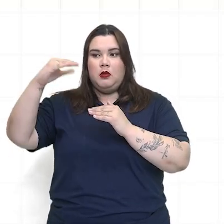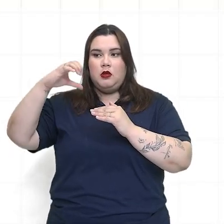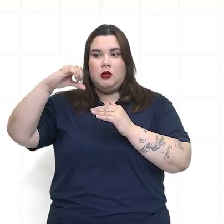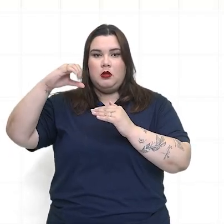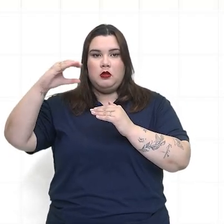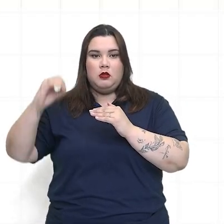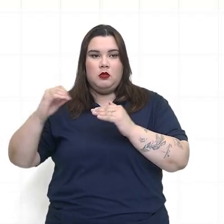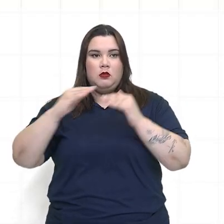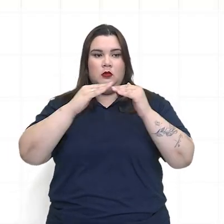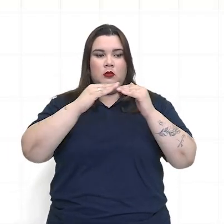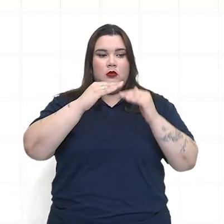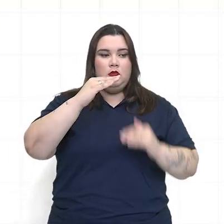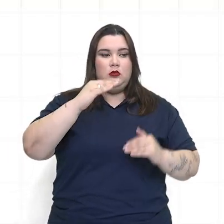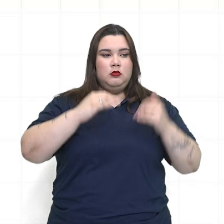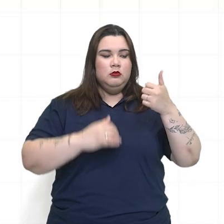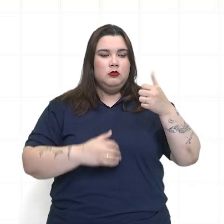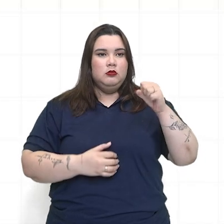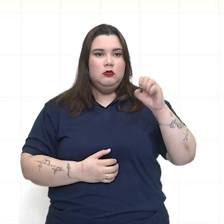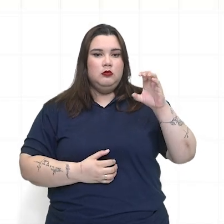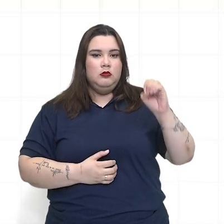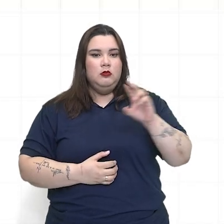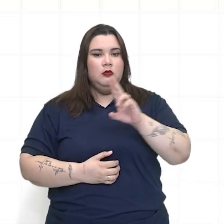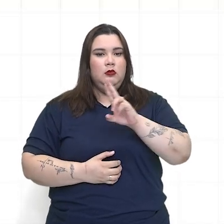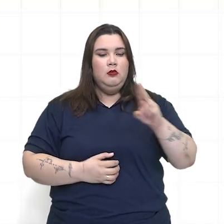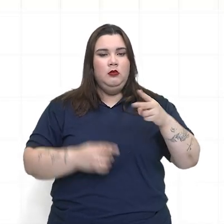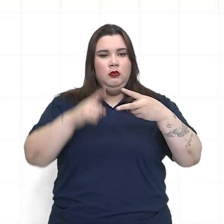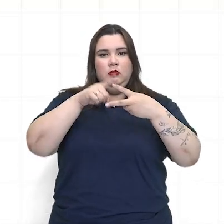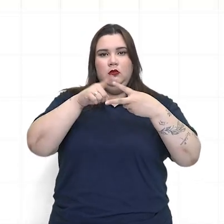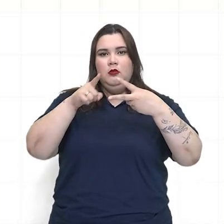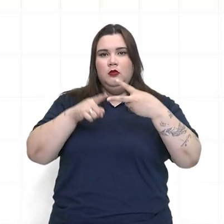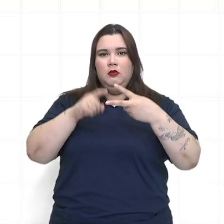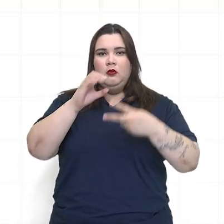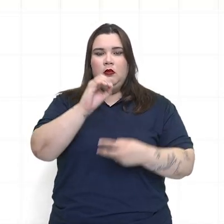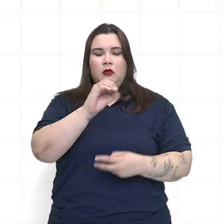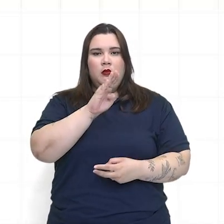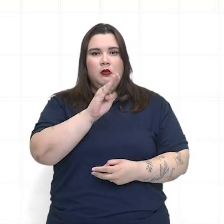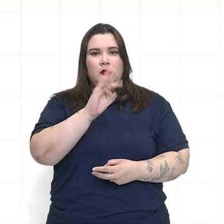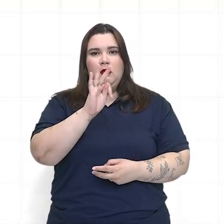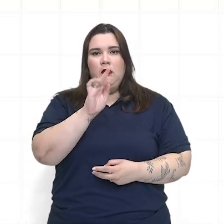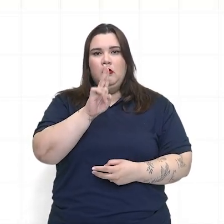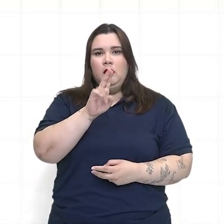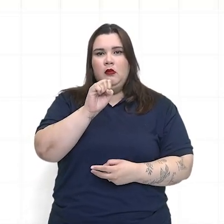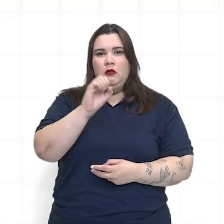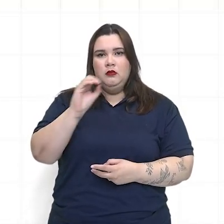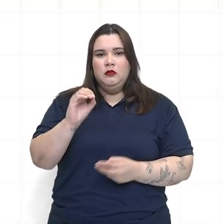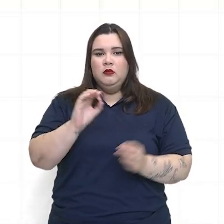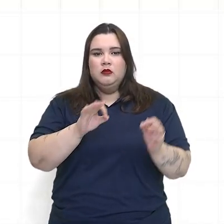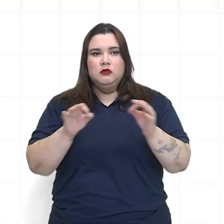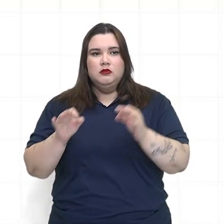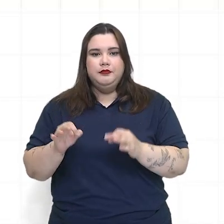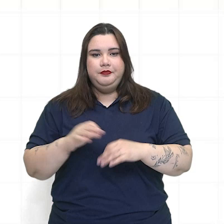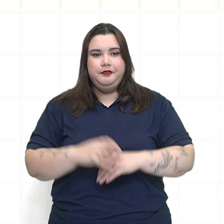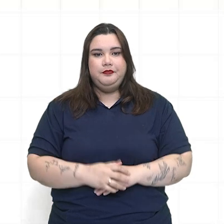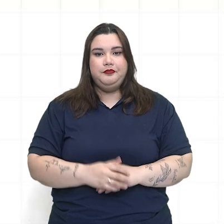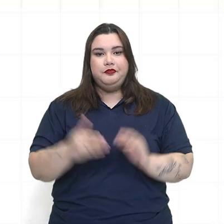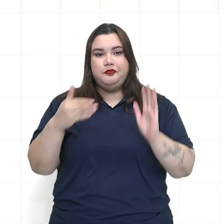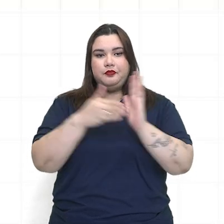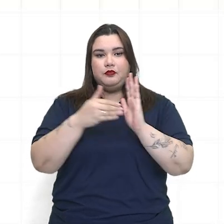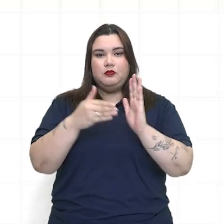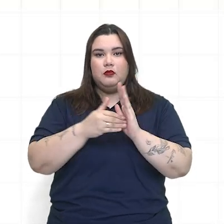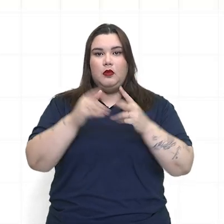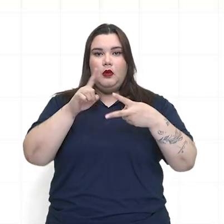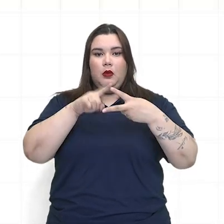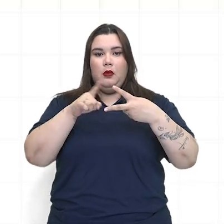do que 180, ele recebe o nome de ângulo obtuso. E, finalmente, nós temos o